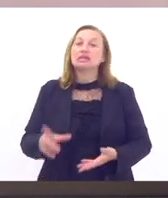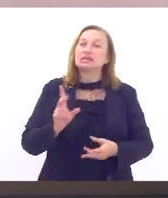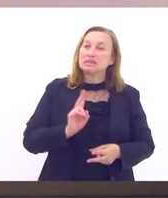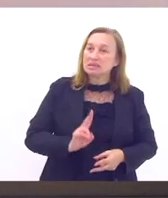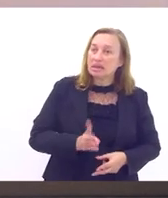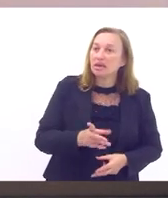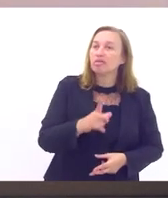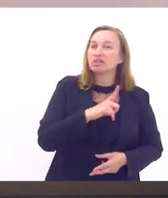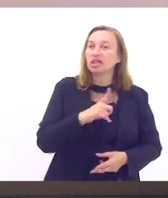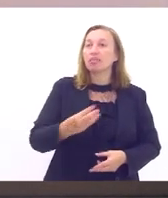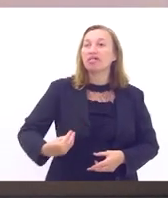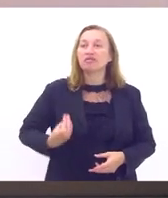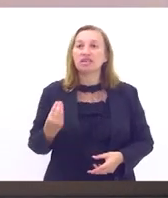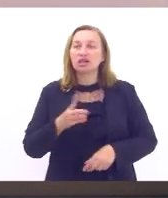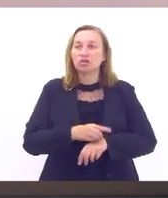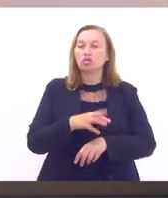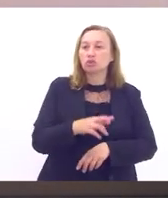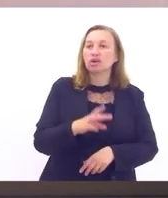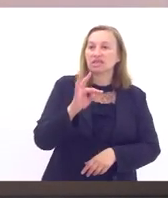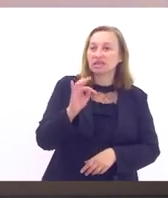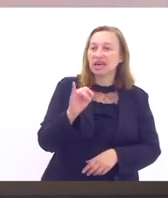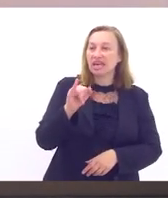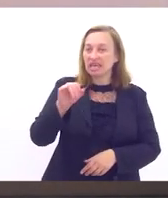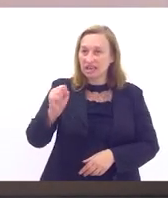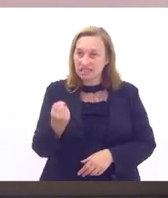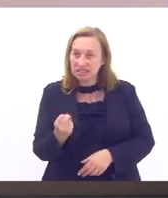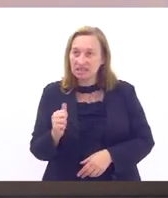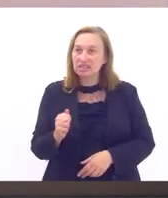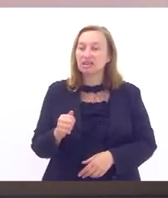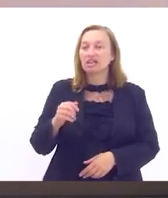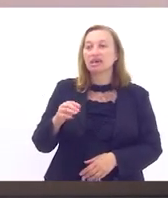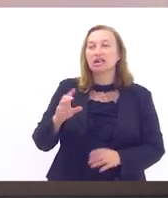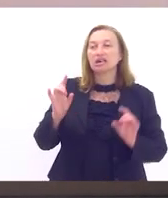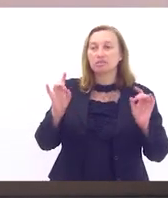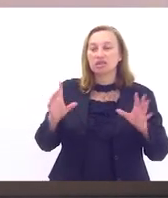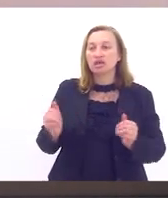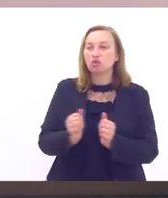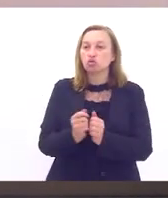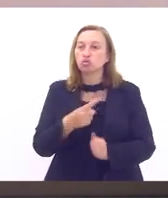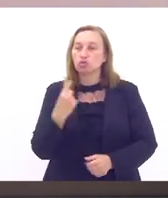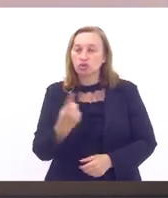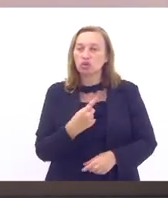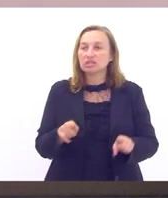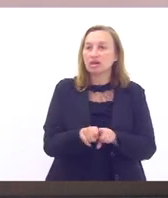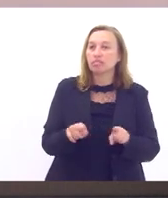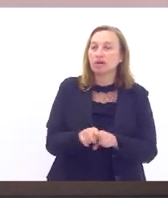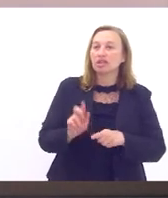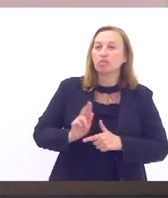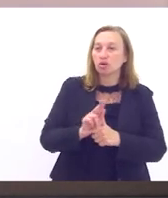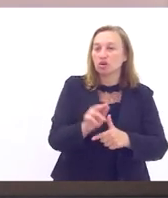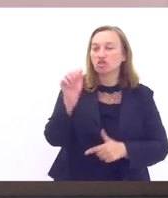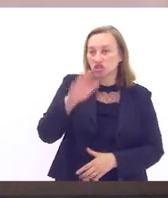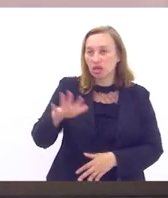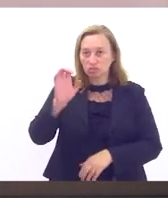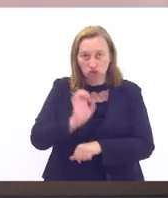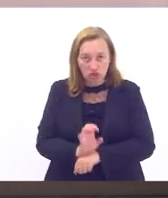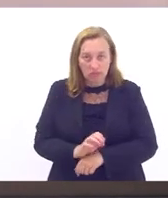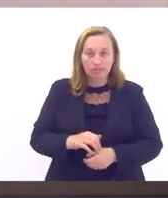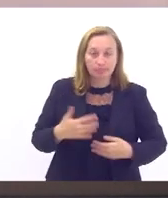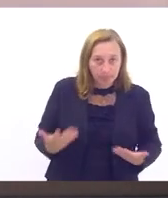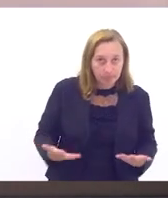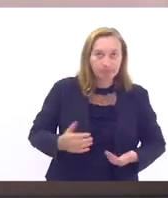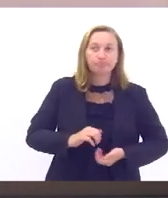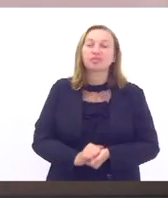sempre a presença da doutora Thaisa, que é especial conosco, e também da Procuradoria-Geral do Estado.